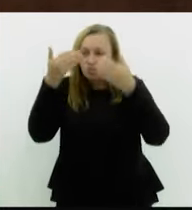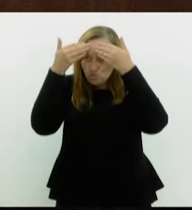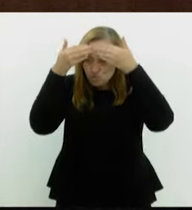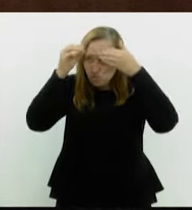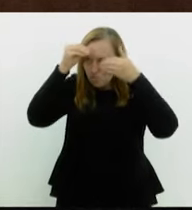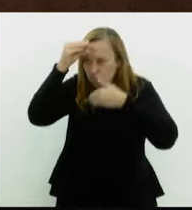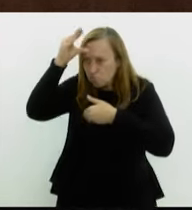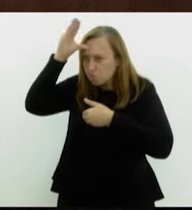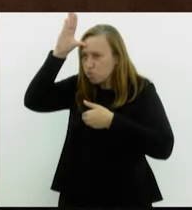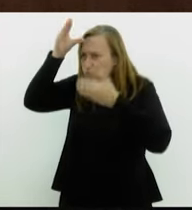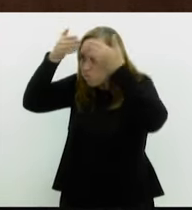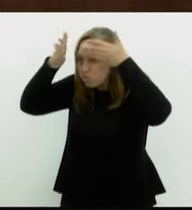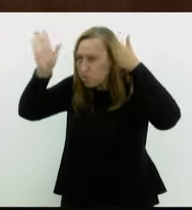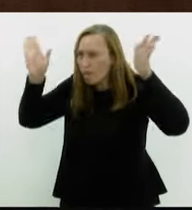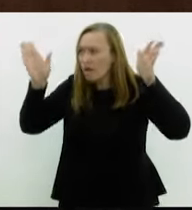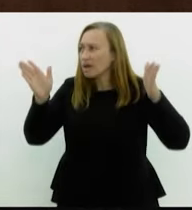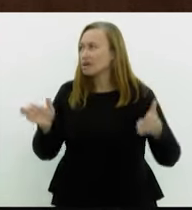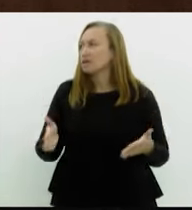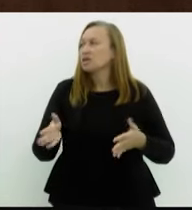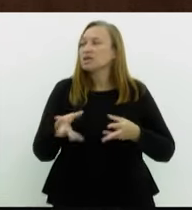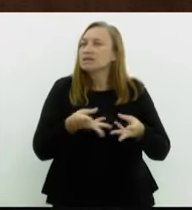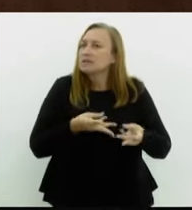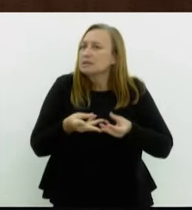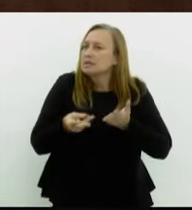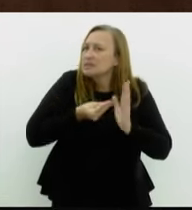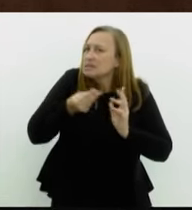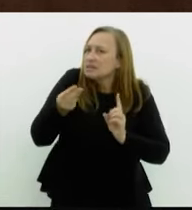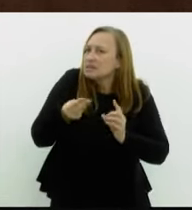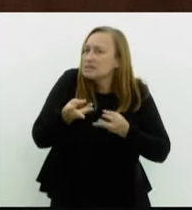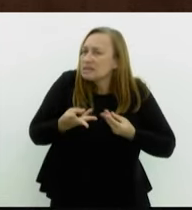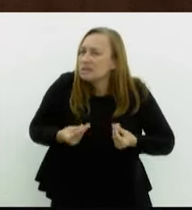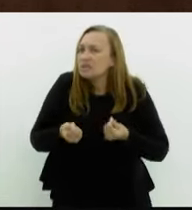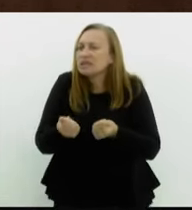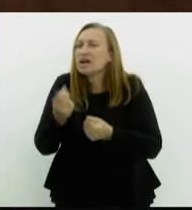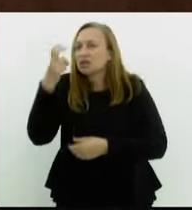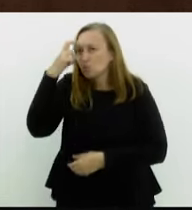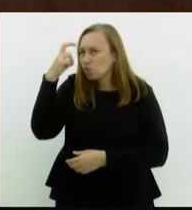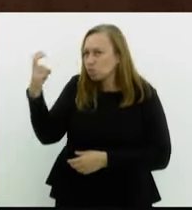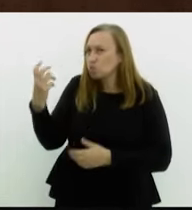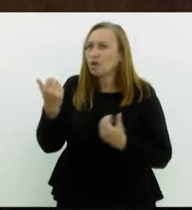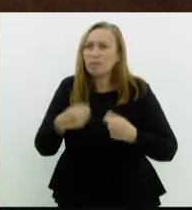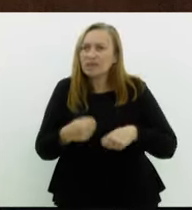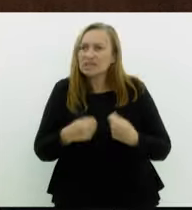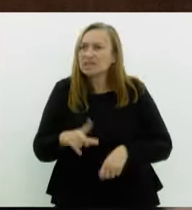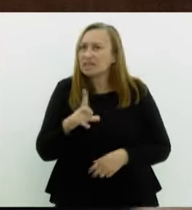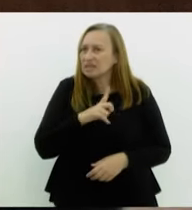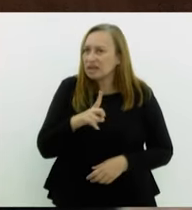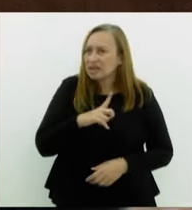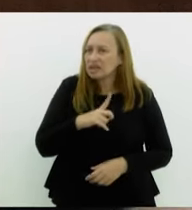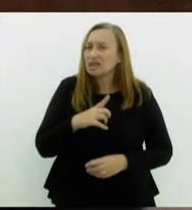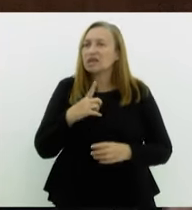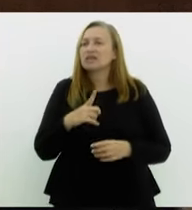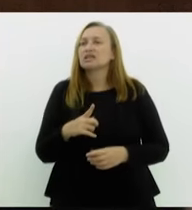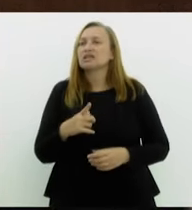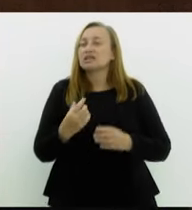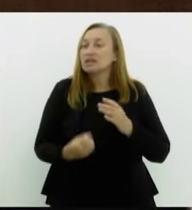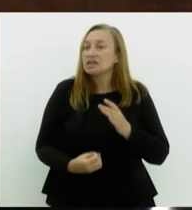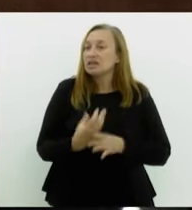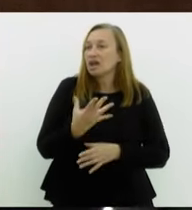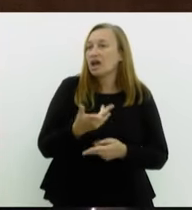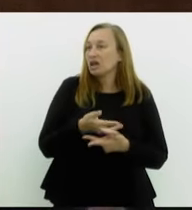pleno. Ele tem que ter sensibilidade, ele tem que ter cultura, ele tem que ter